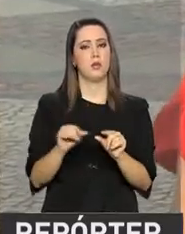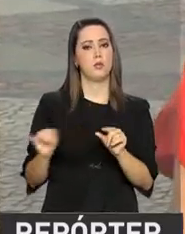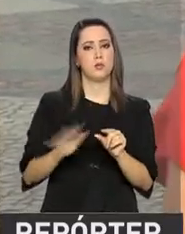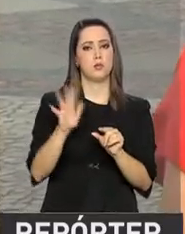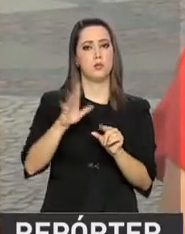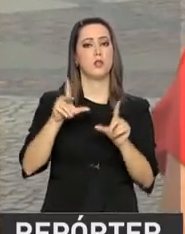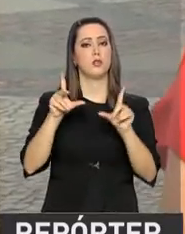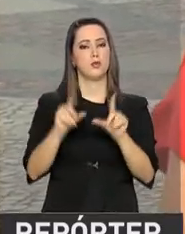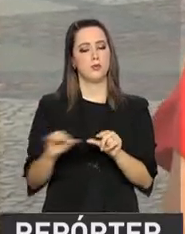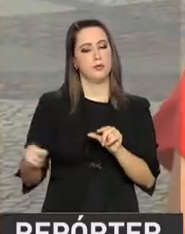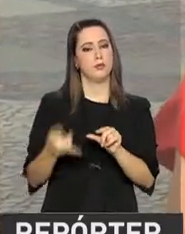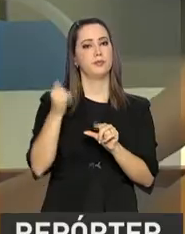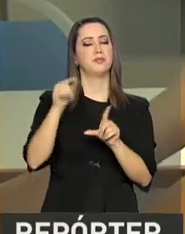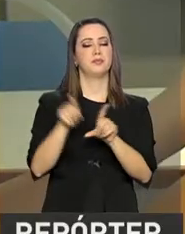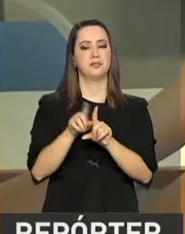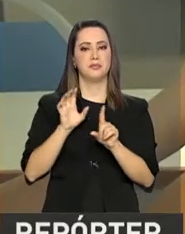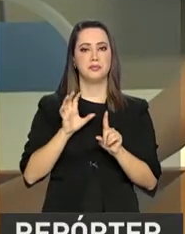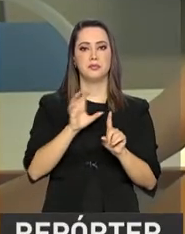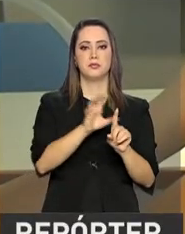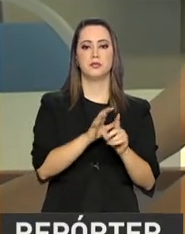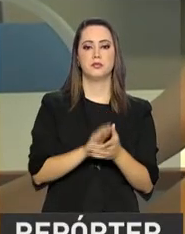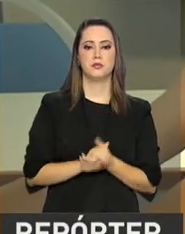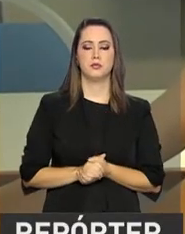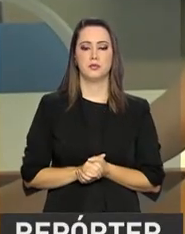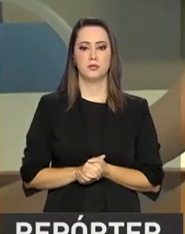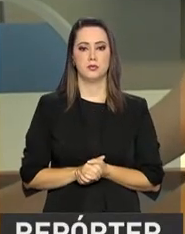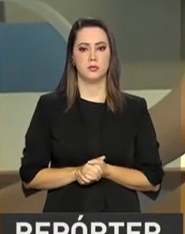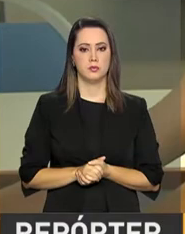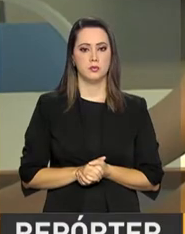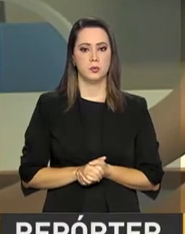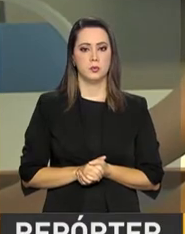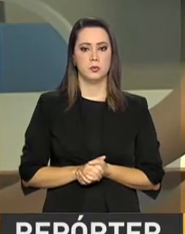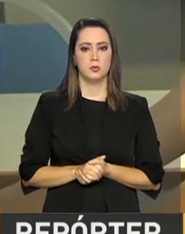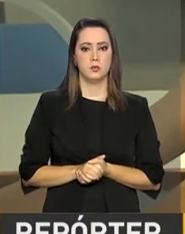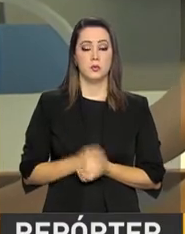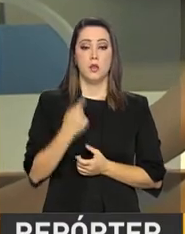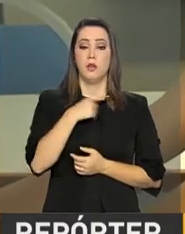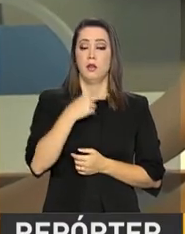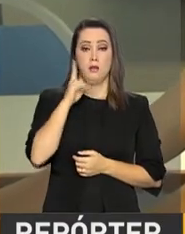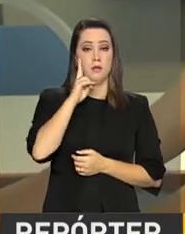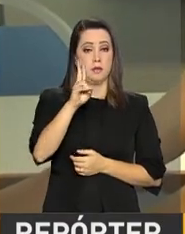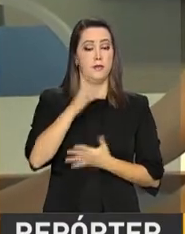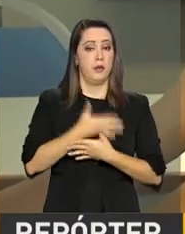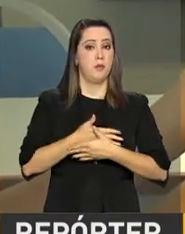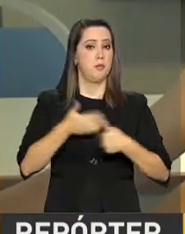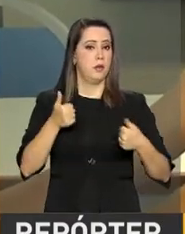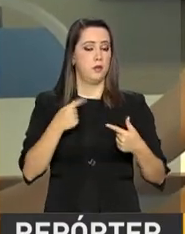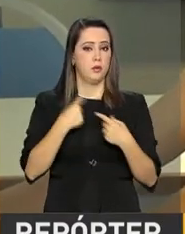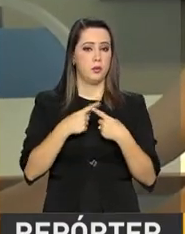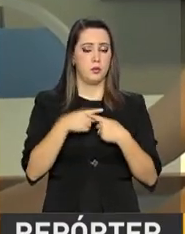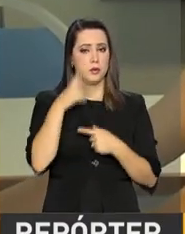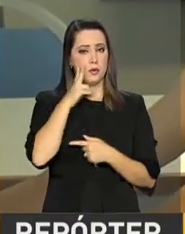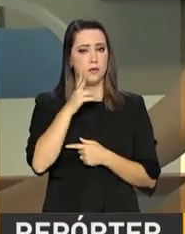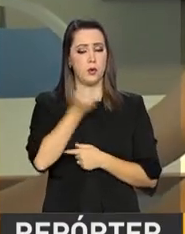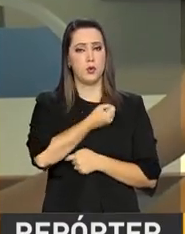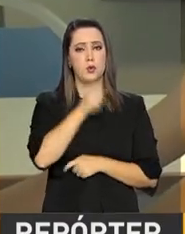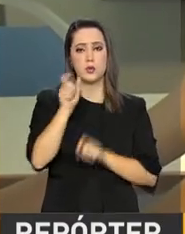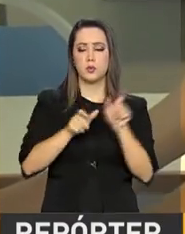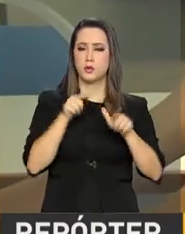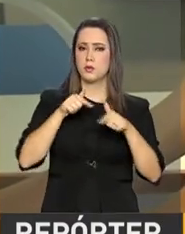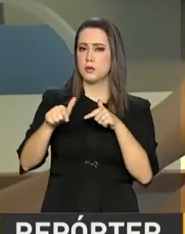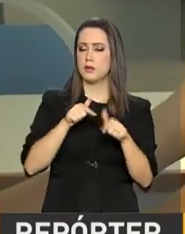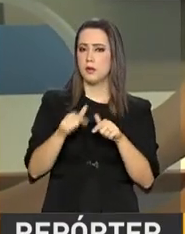influenciaram no resultado esses sinais de recuperação estão assentados principalmente no aumento do número de ocupados